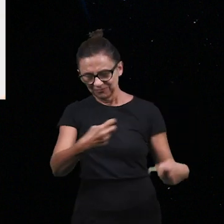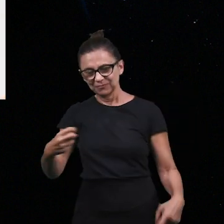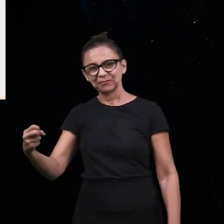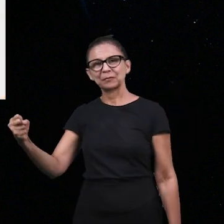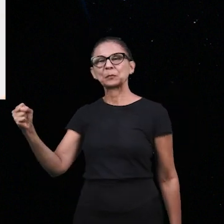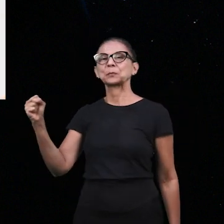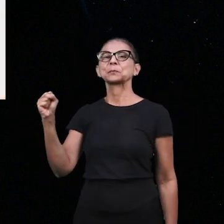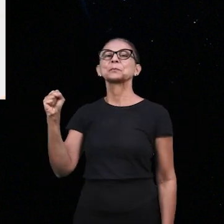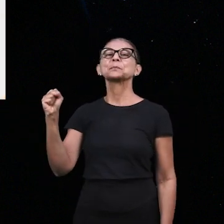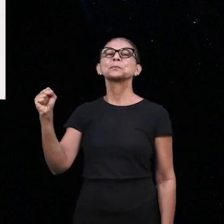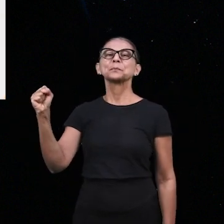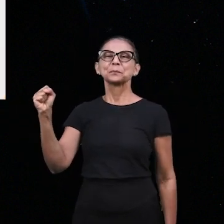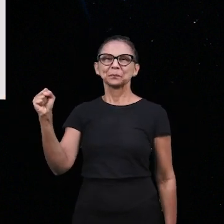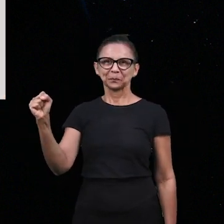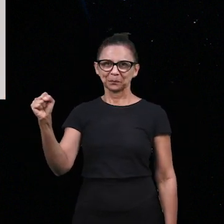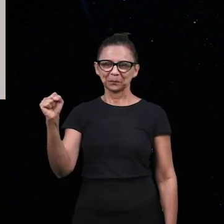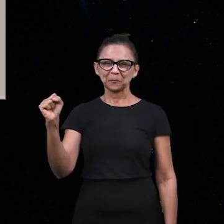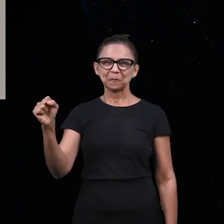vencer a